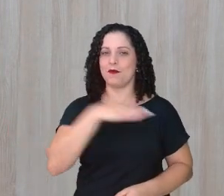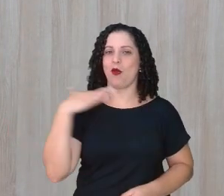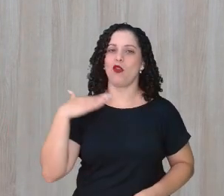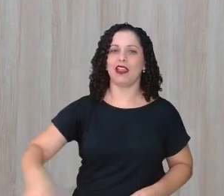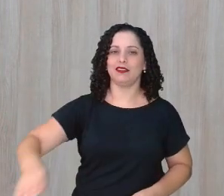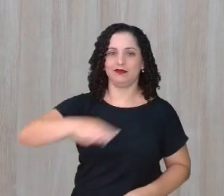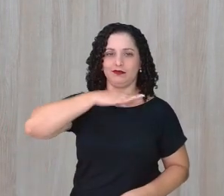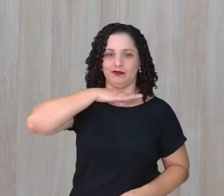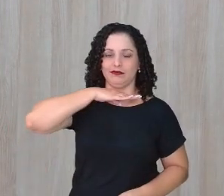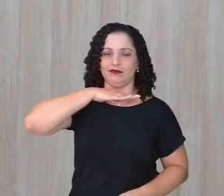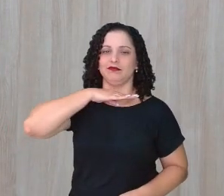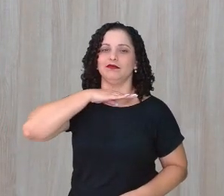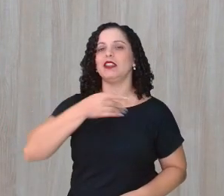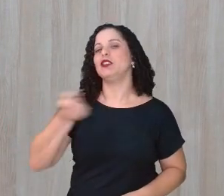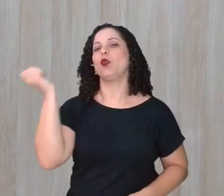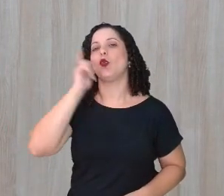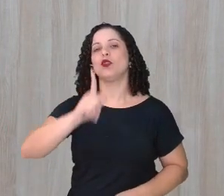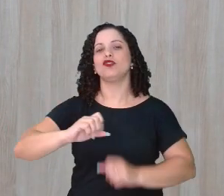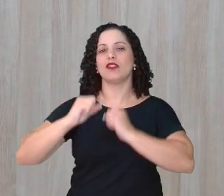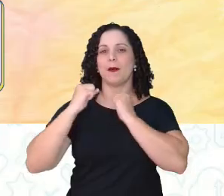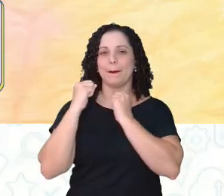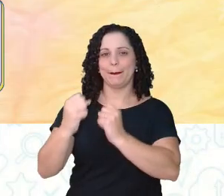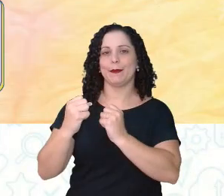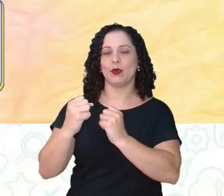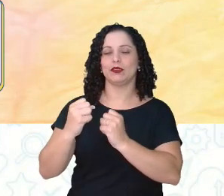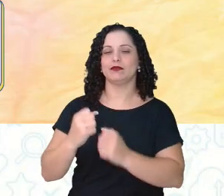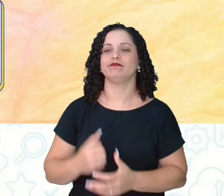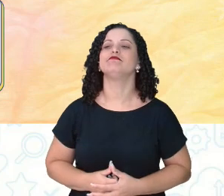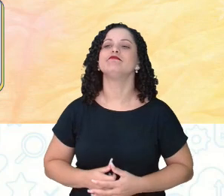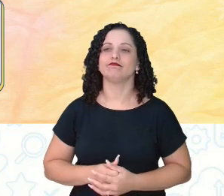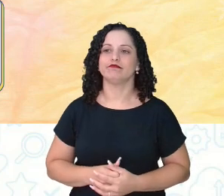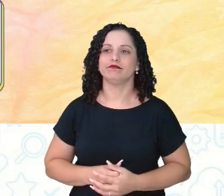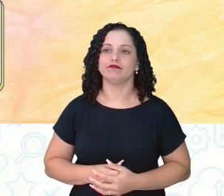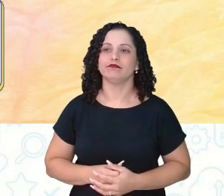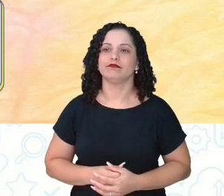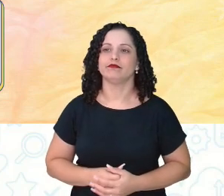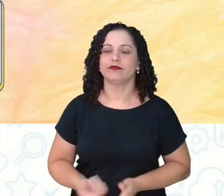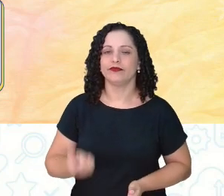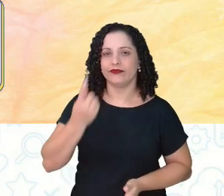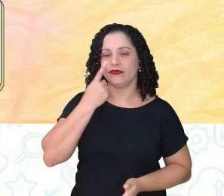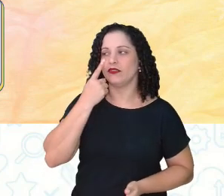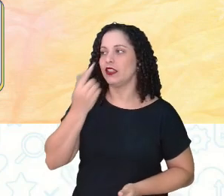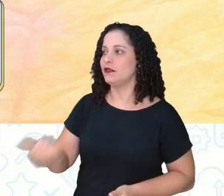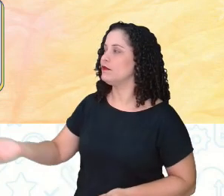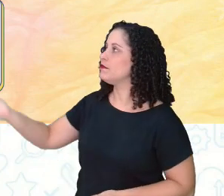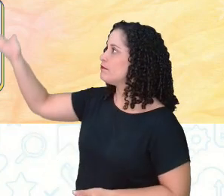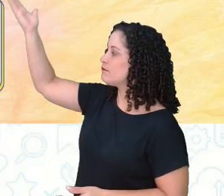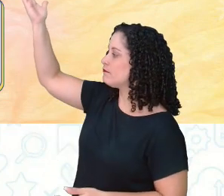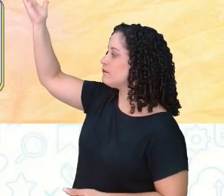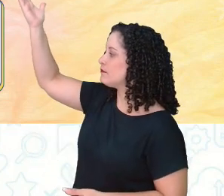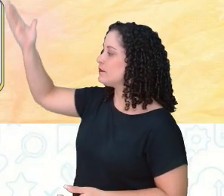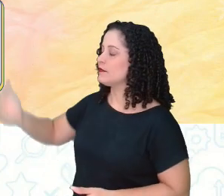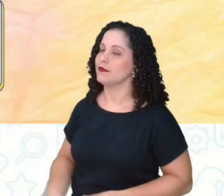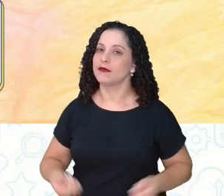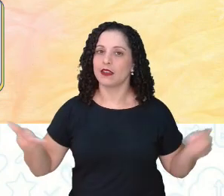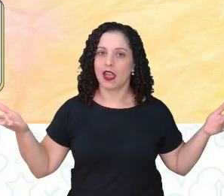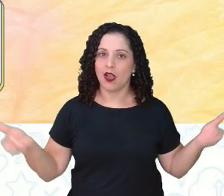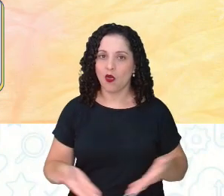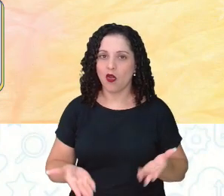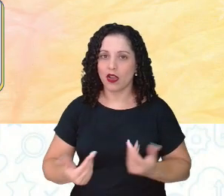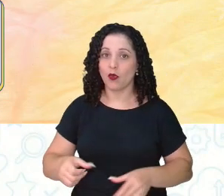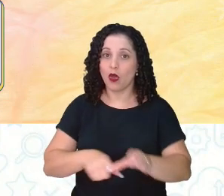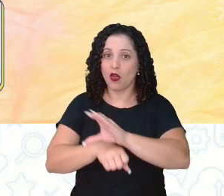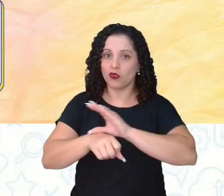o poder novamente, né? E olha aí na tela o que vocês vão ver. Uma nova Constituição foi elaborada agora, né? Até